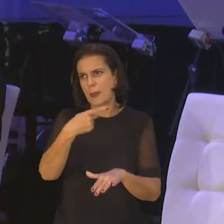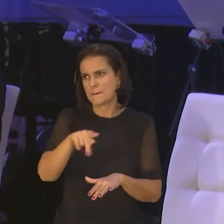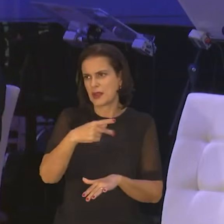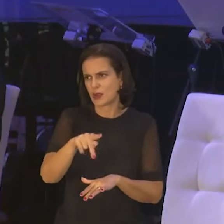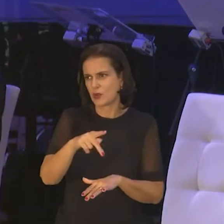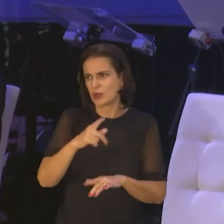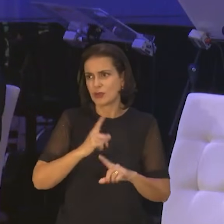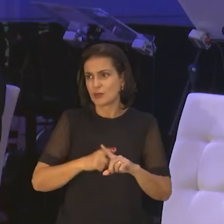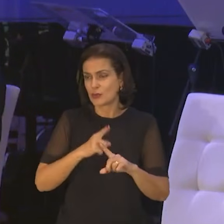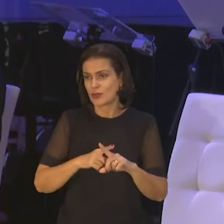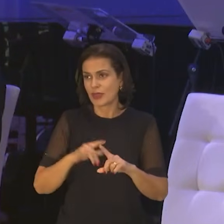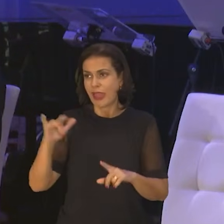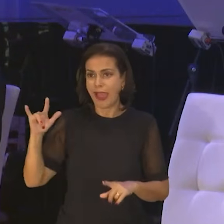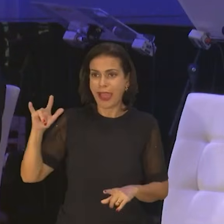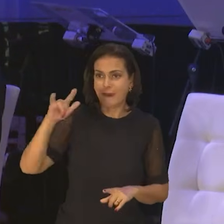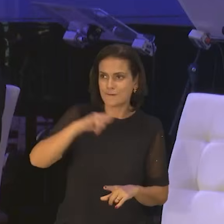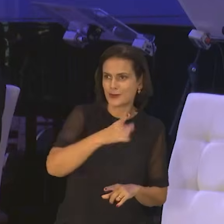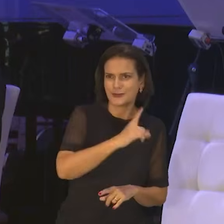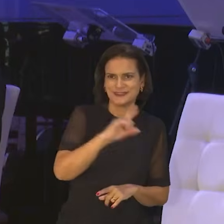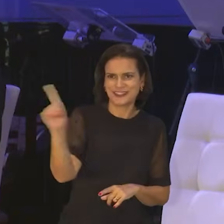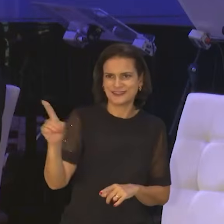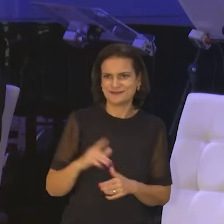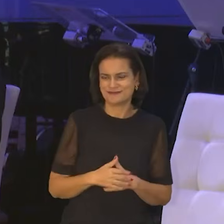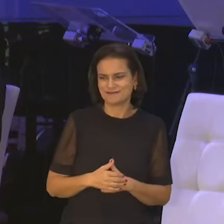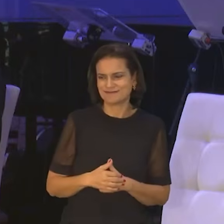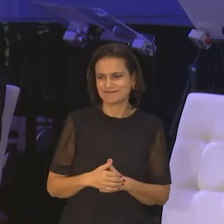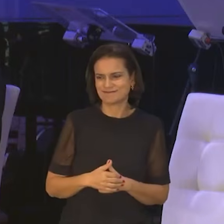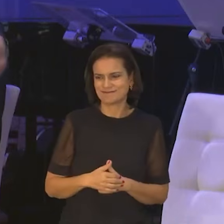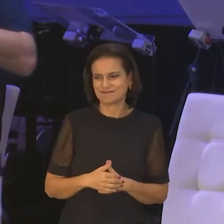Porque eu não vim de avião.